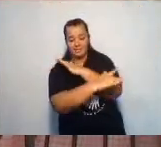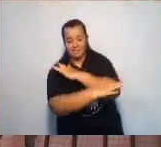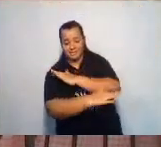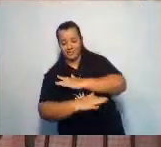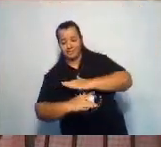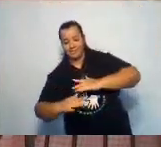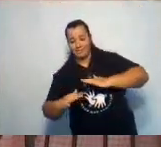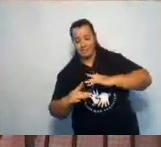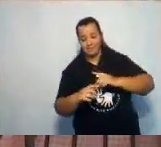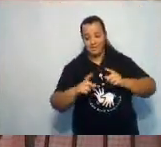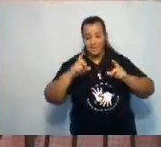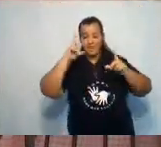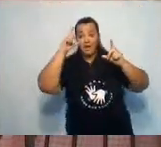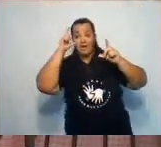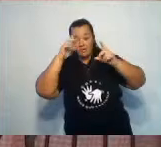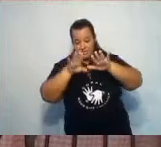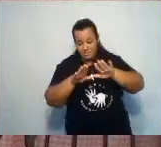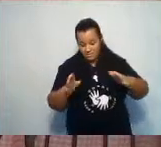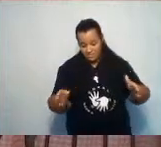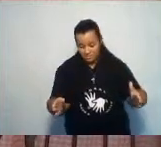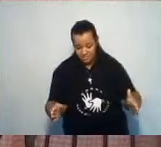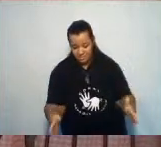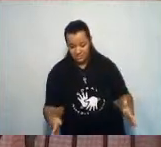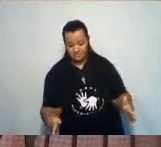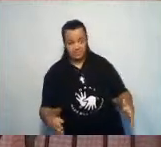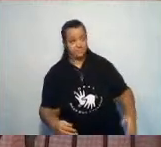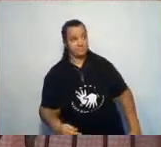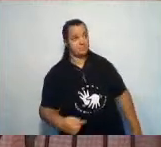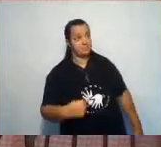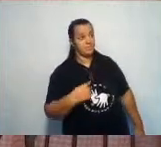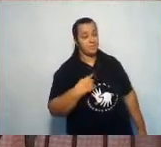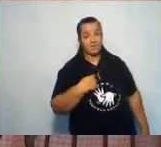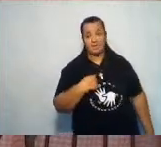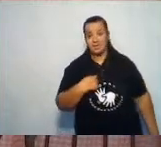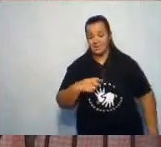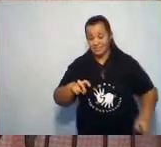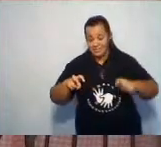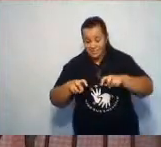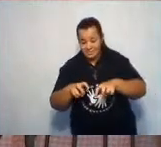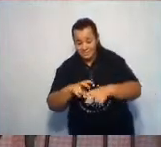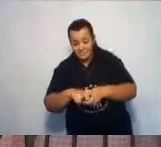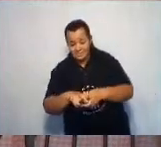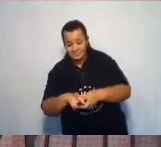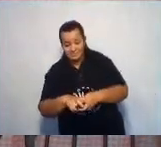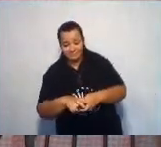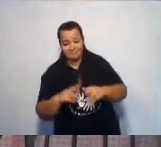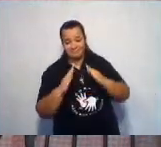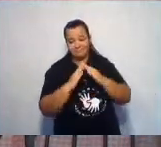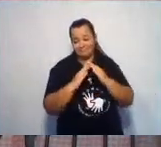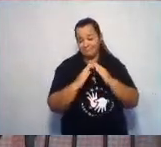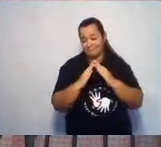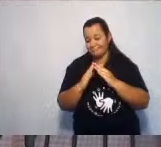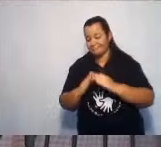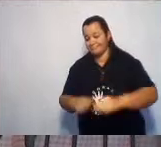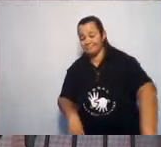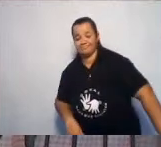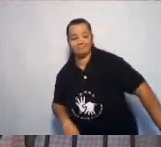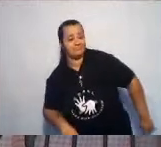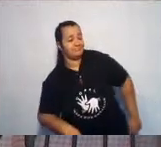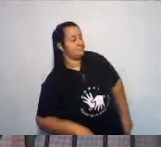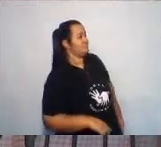Acesas, clareando as fotos sobre a mesa. E eu comigo aqui sentado nesse